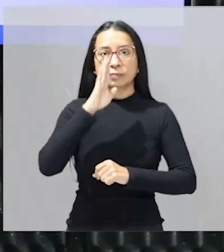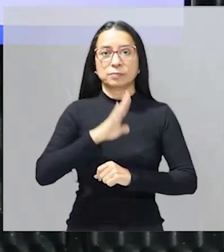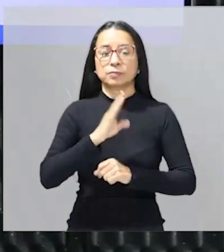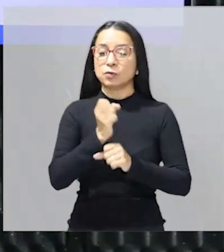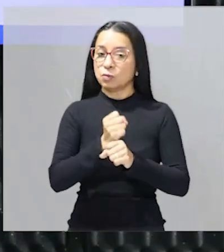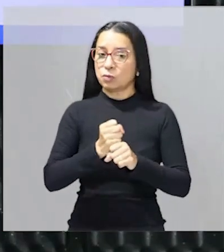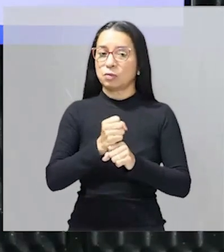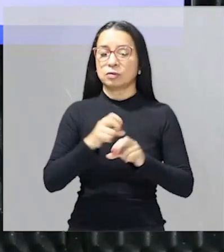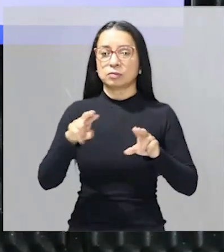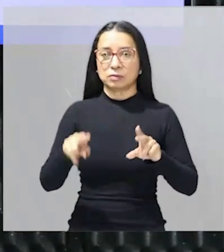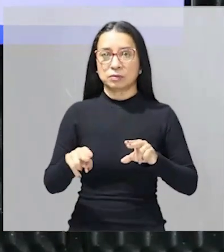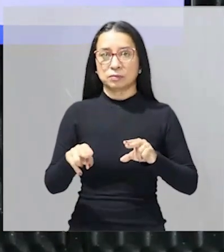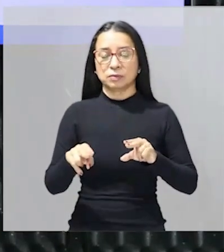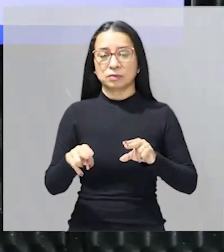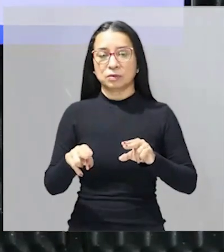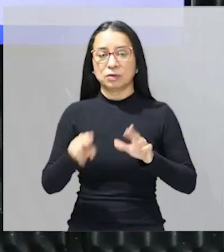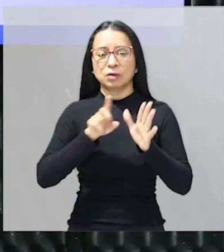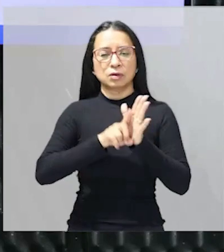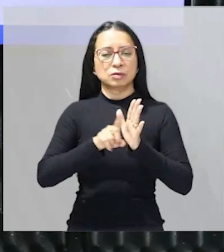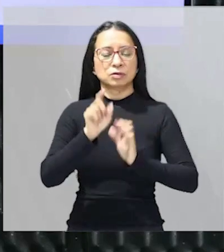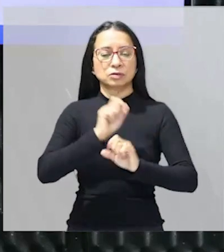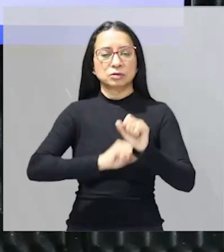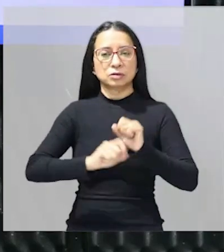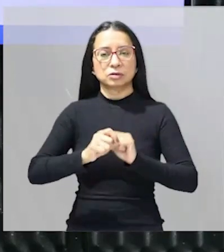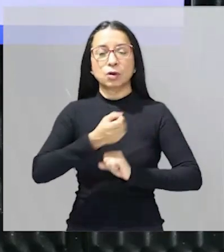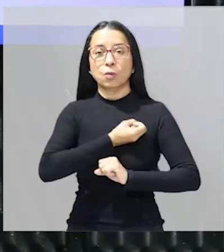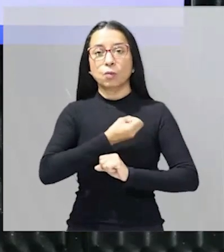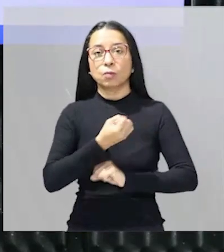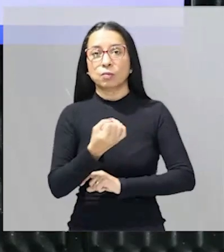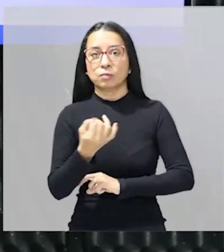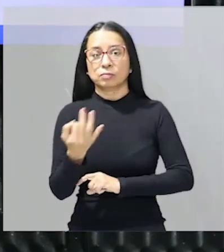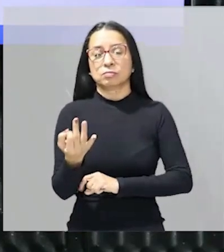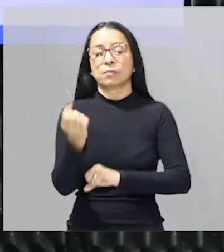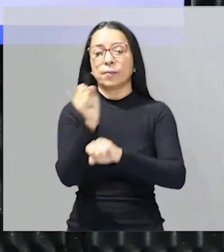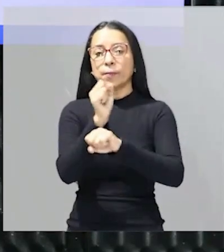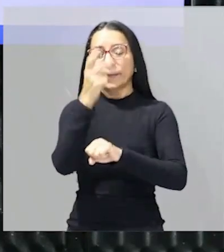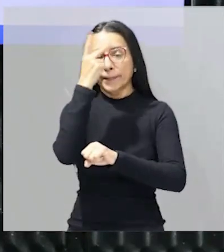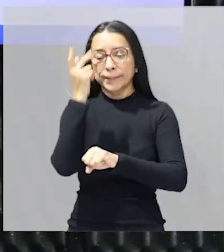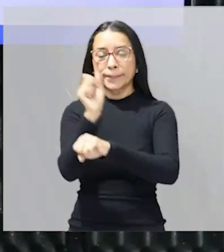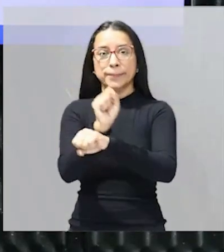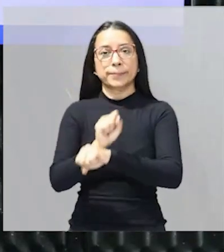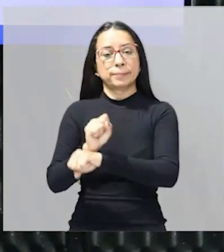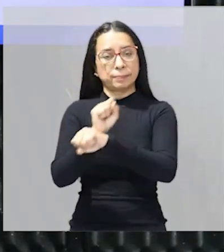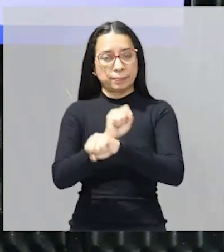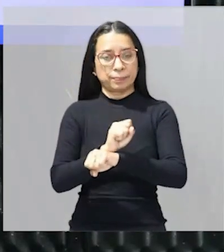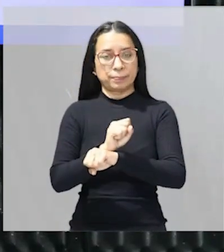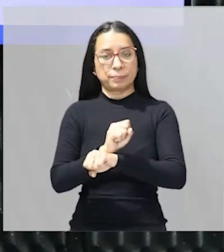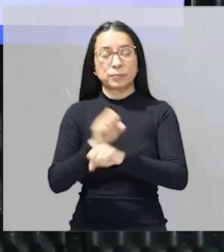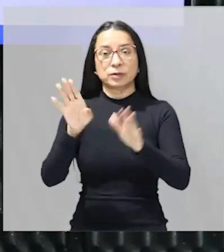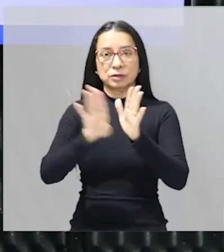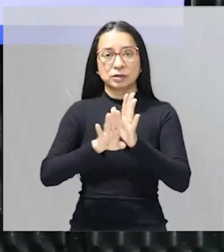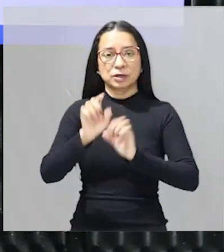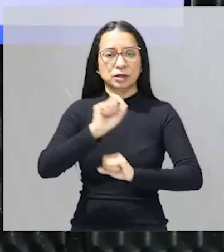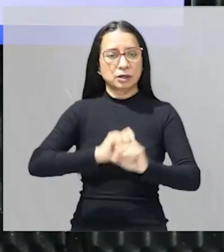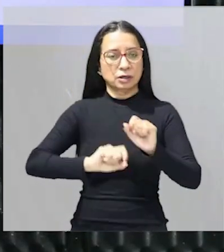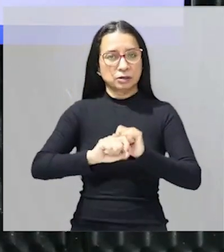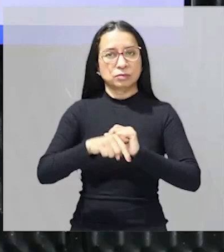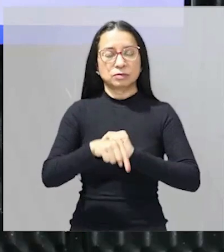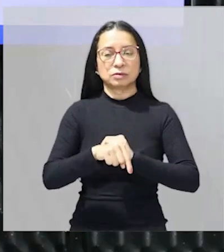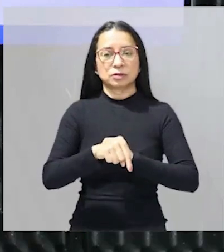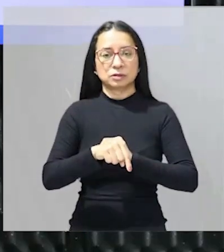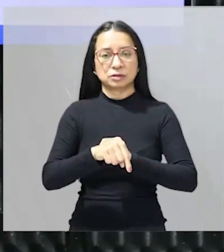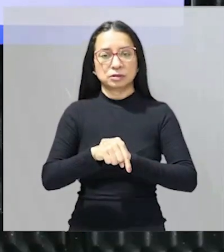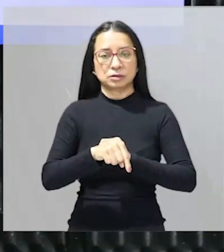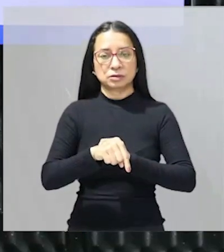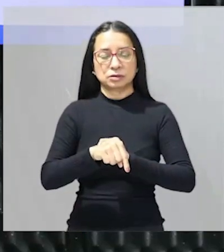olha só a estatística, o número de escravos desembarcados. O número de escravos desembarcados significa escravos que estão chegando